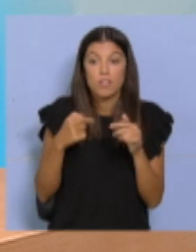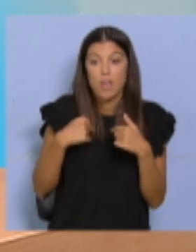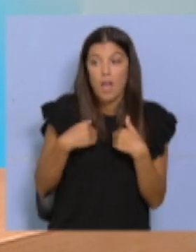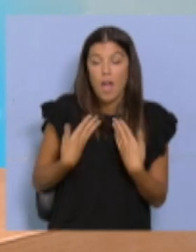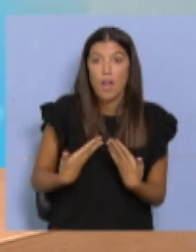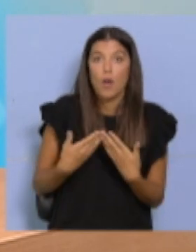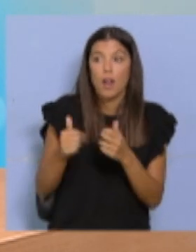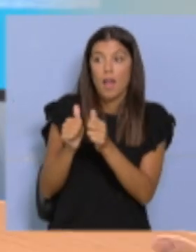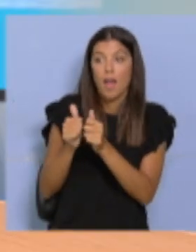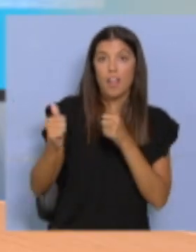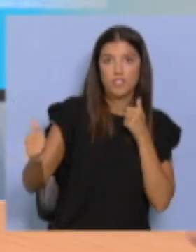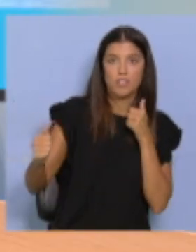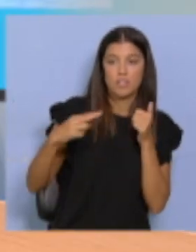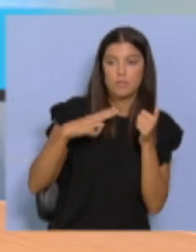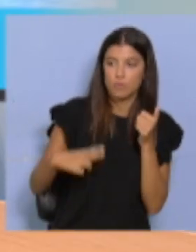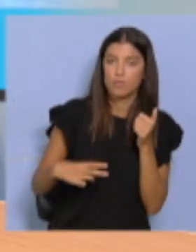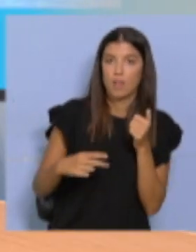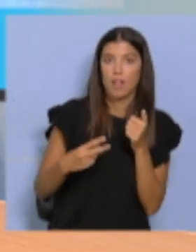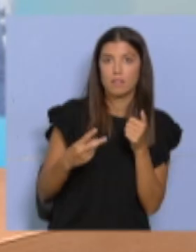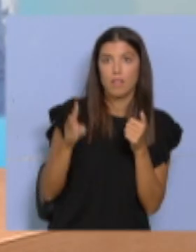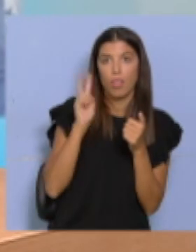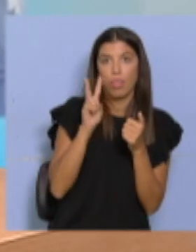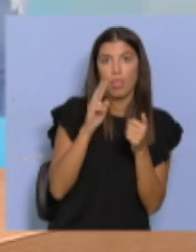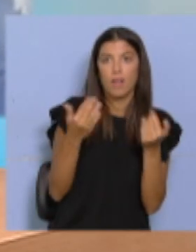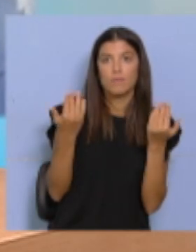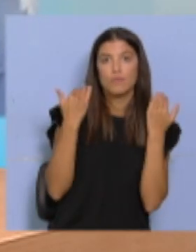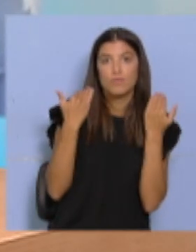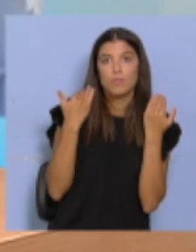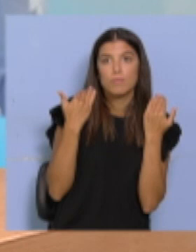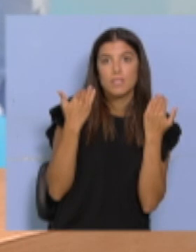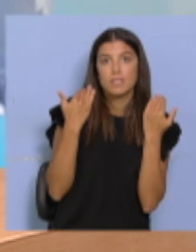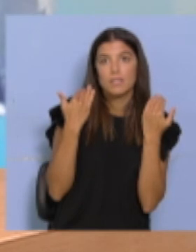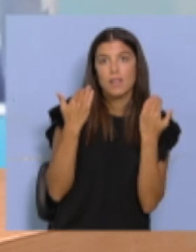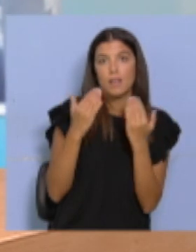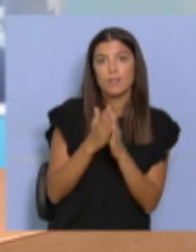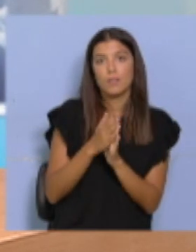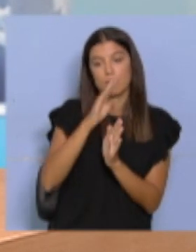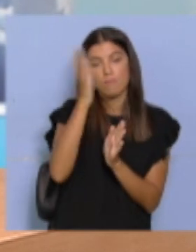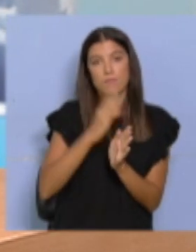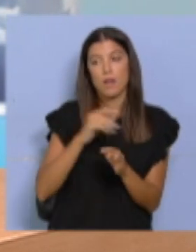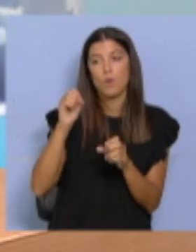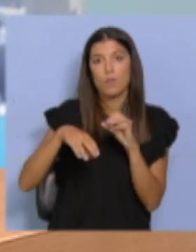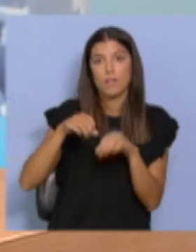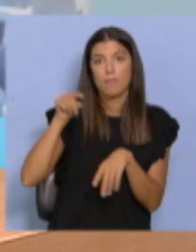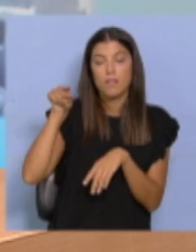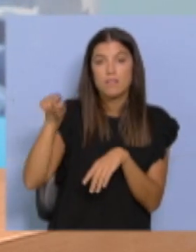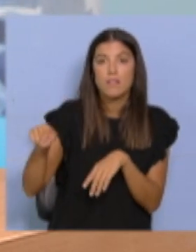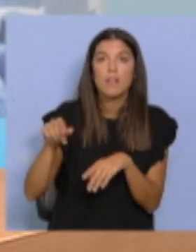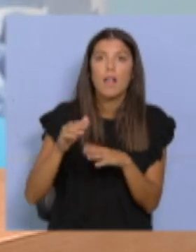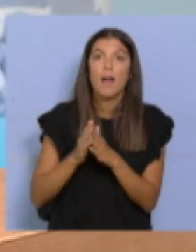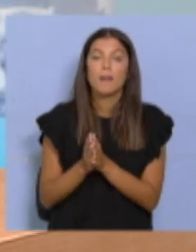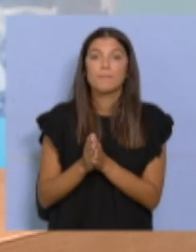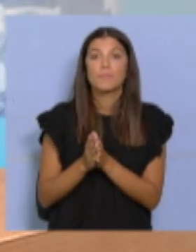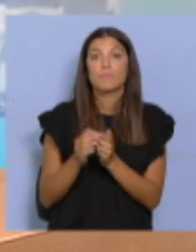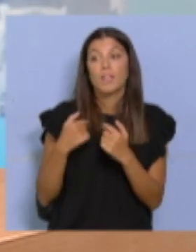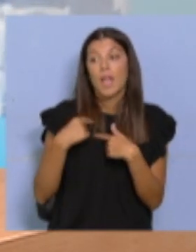missionários que estão lá, não é? Com os colegas missionários, amigos que a gente deixou, que hoje em dia com a a facilidade dos meios de comunicação, as